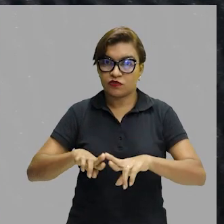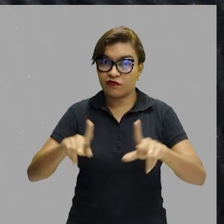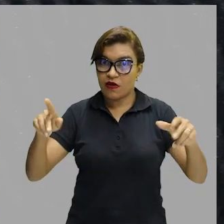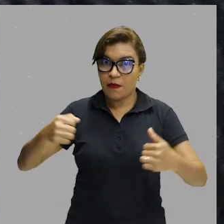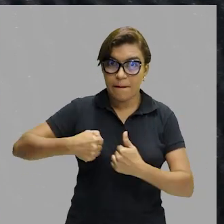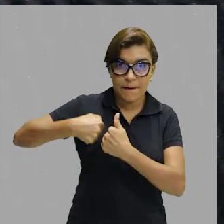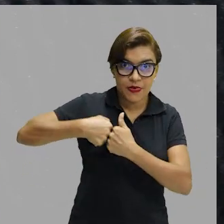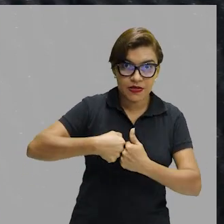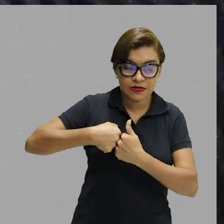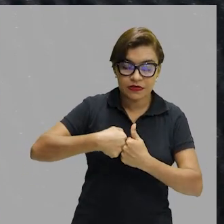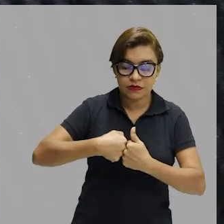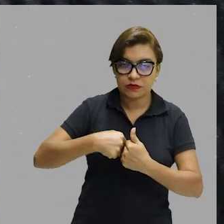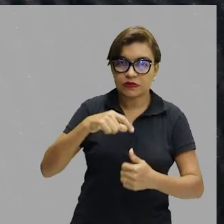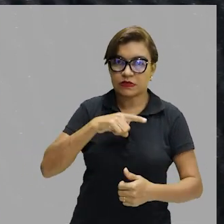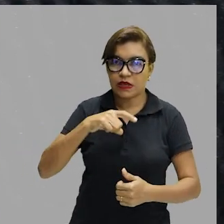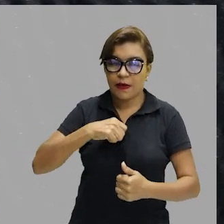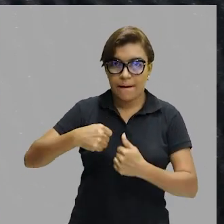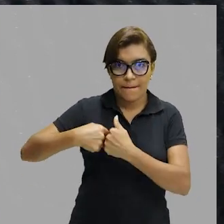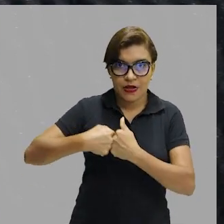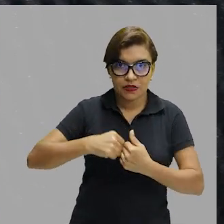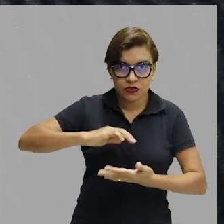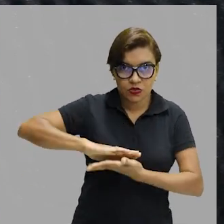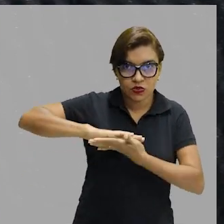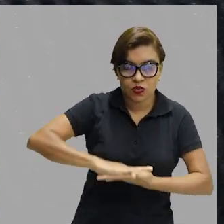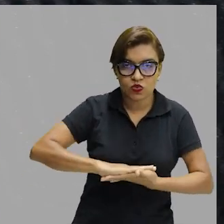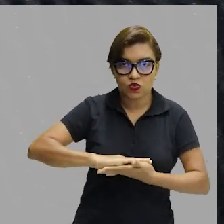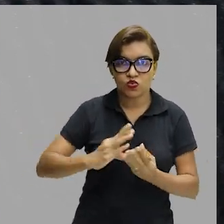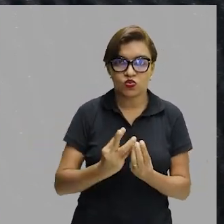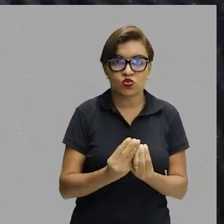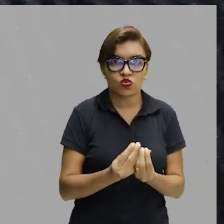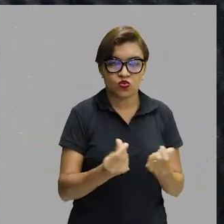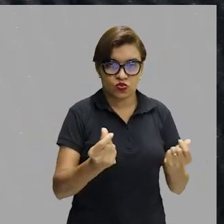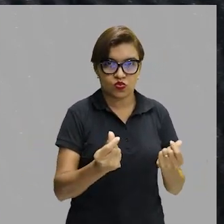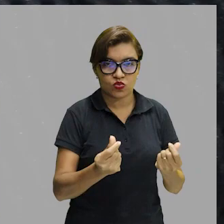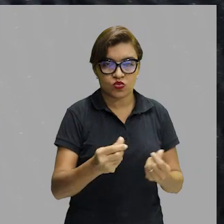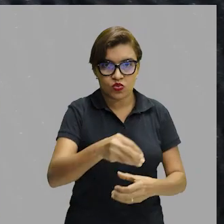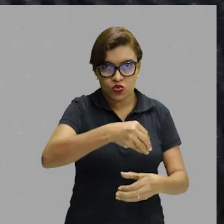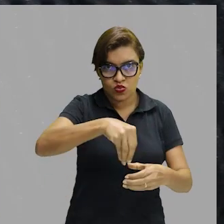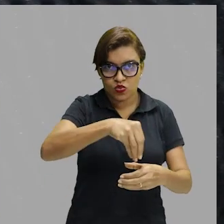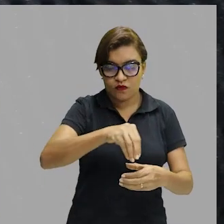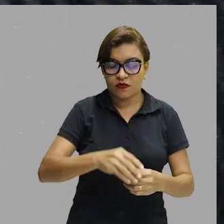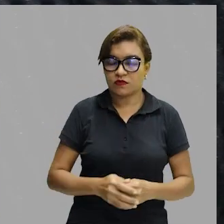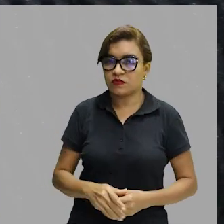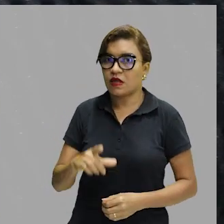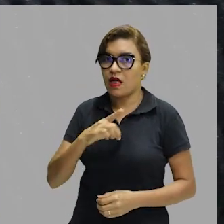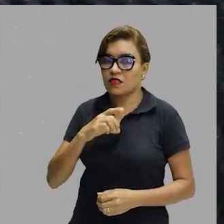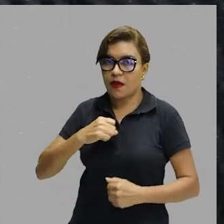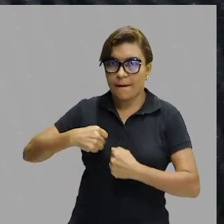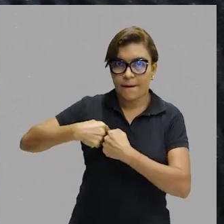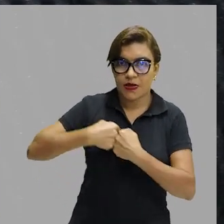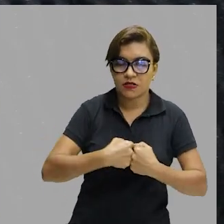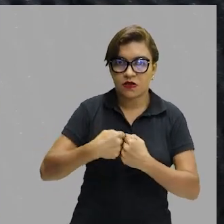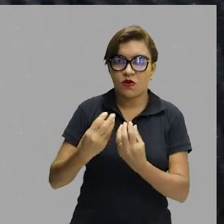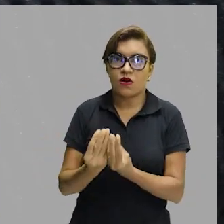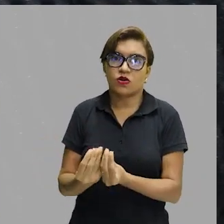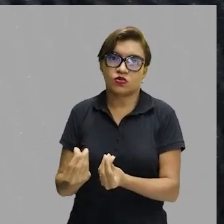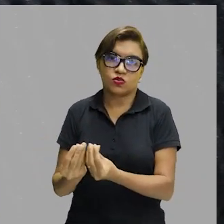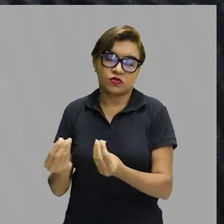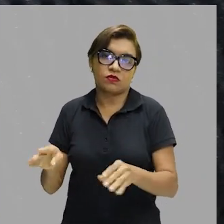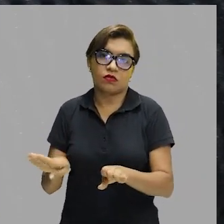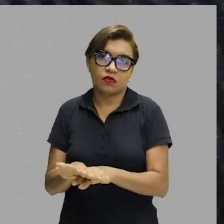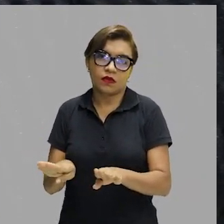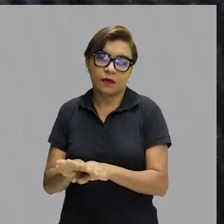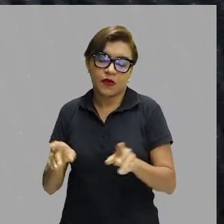A pressão, nós temos aqui a pressão do solvente, certo? E aqui a pressão da solução. Então,